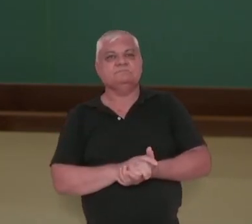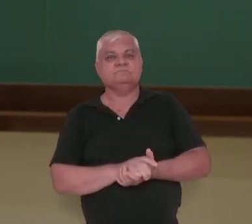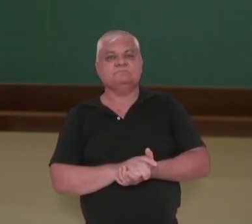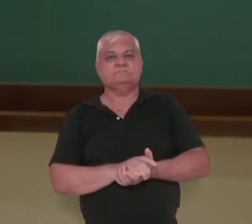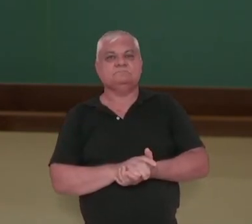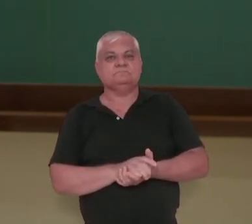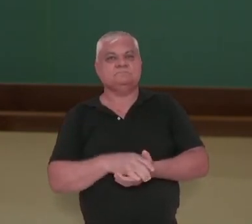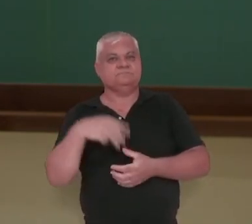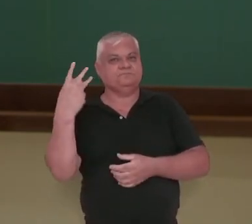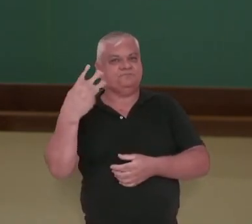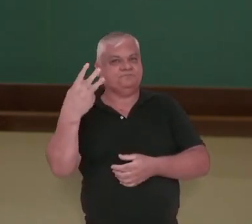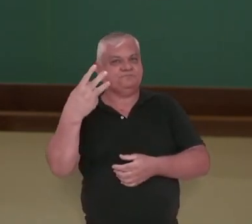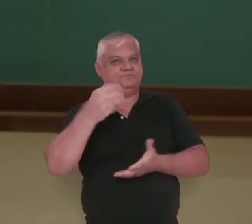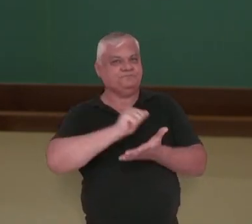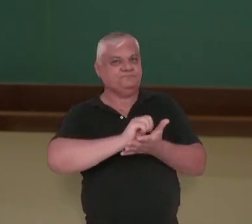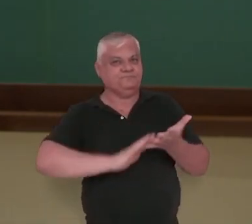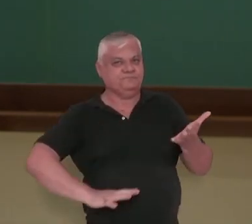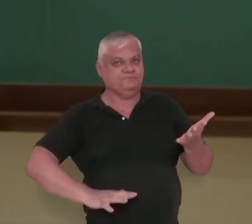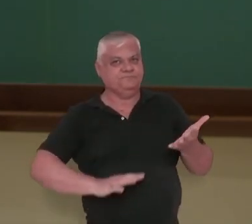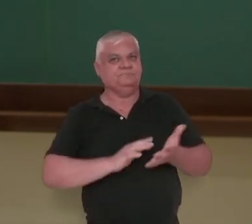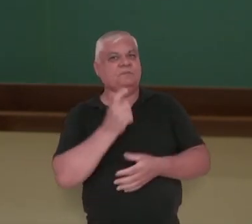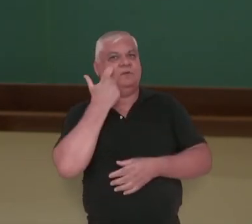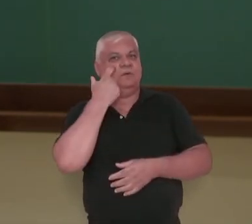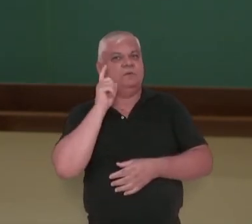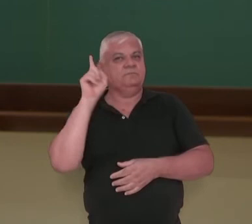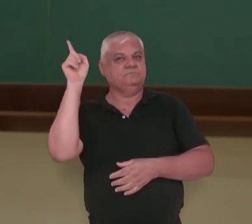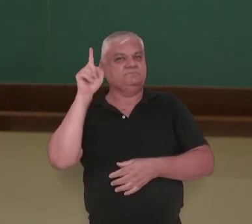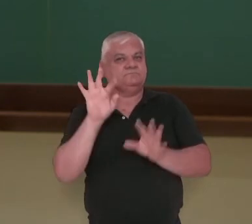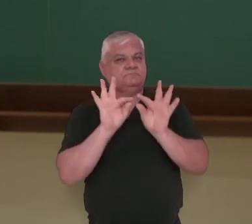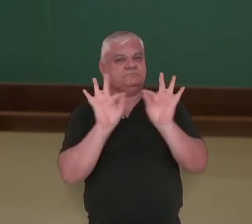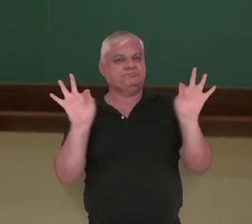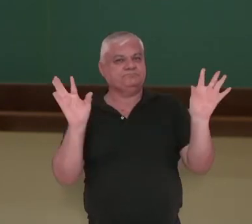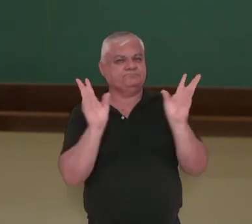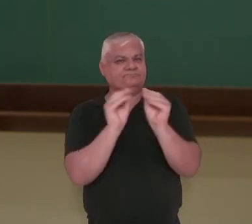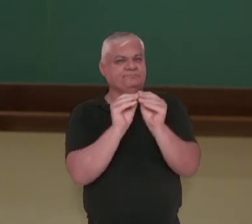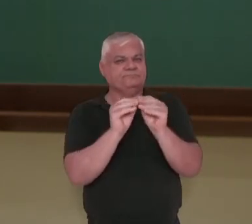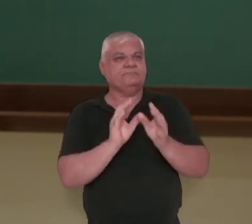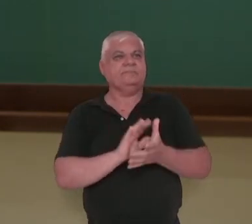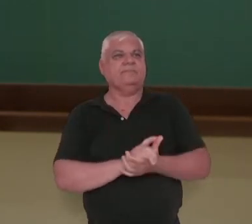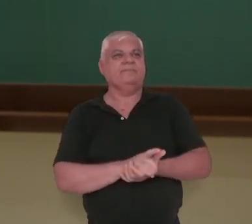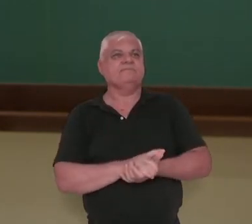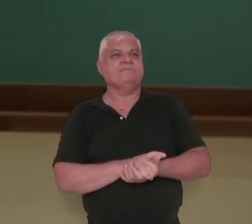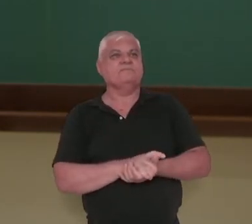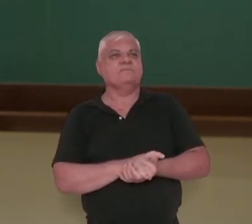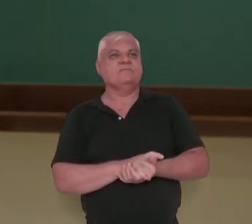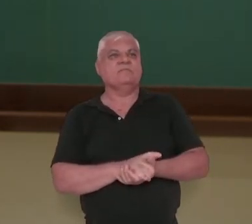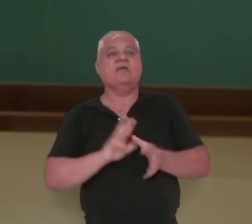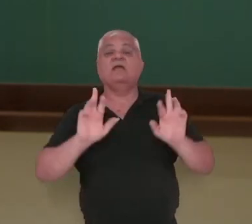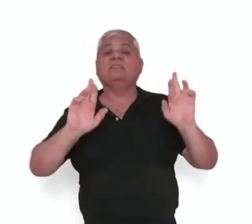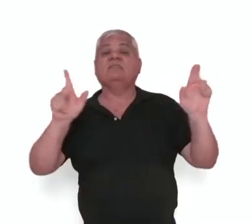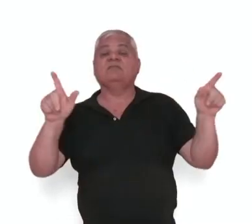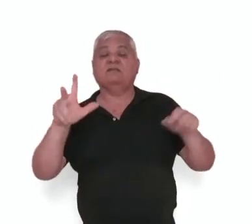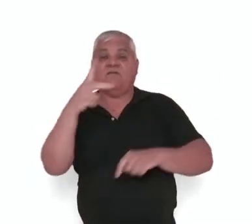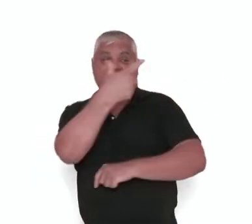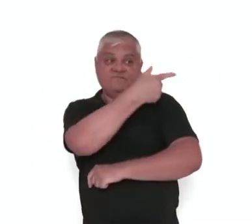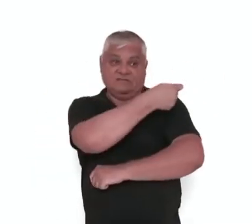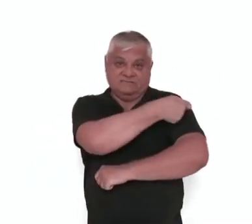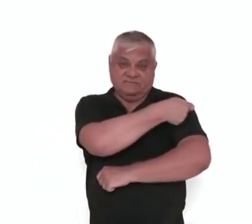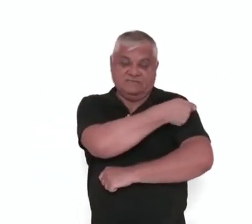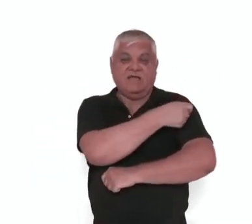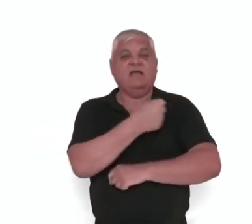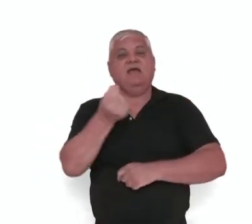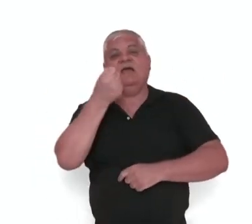exemplo. Bora fazer uma atividade? Olha que curtinha. Rápido, né? Bora lá, então. Qual que é a diferença entre uma vacina